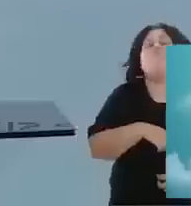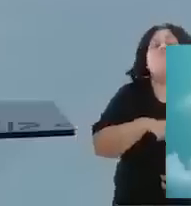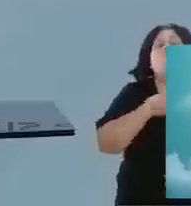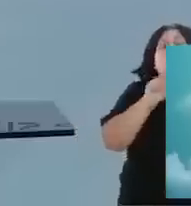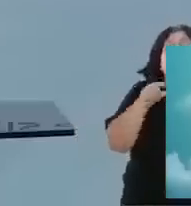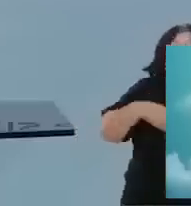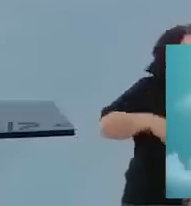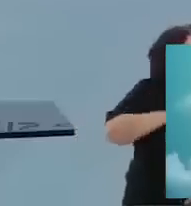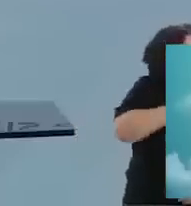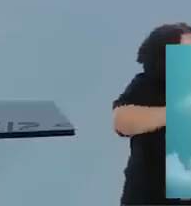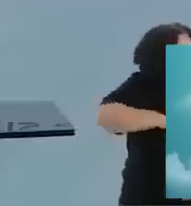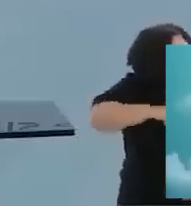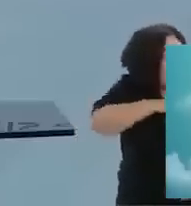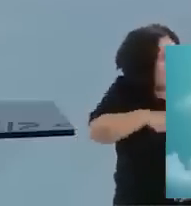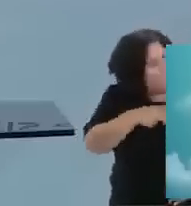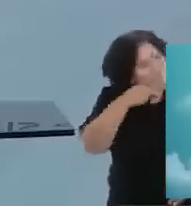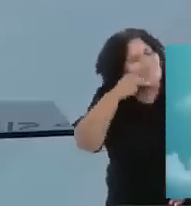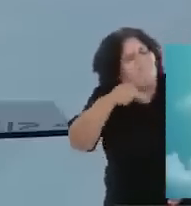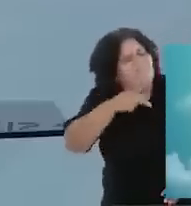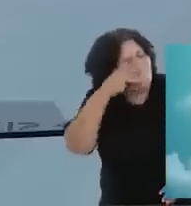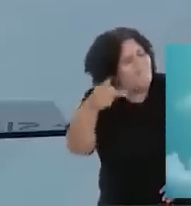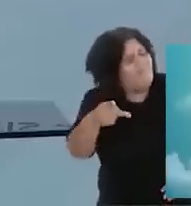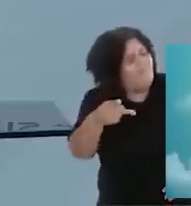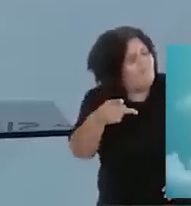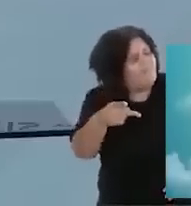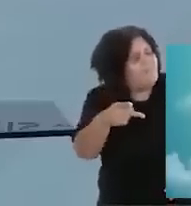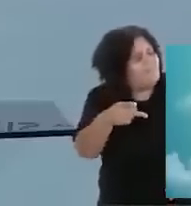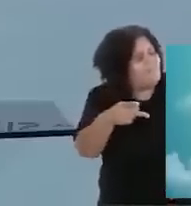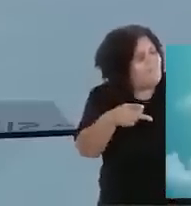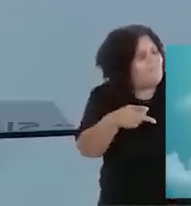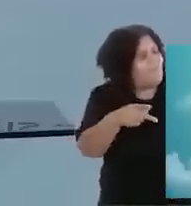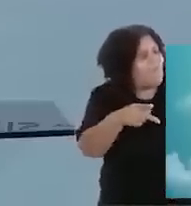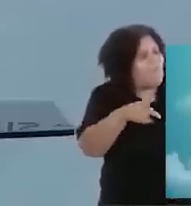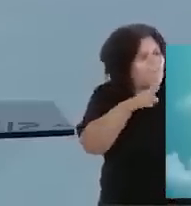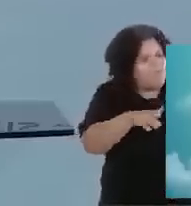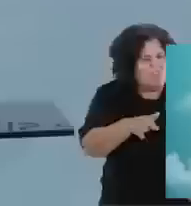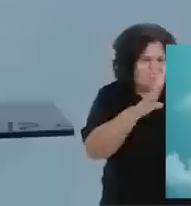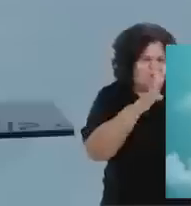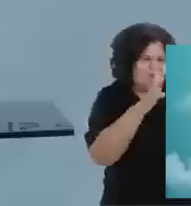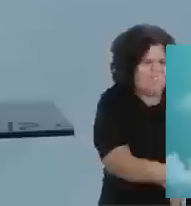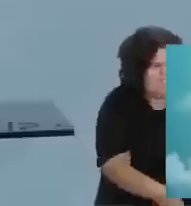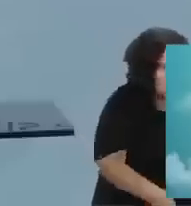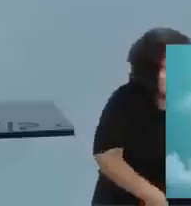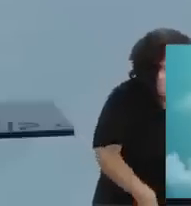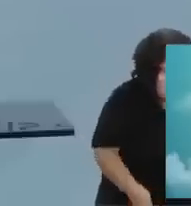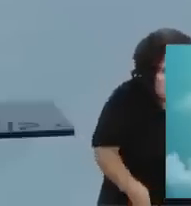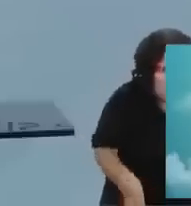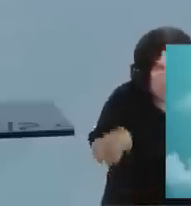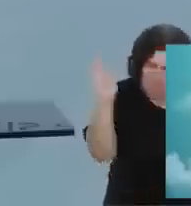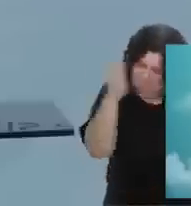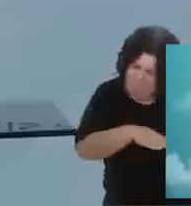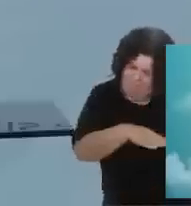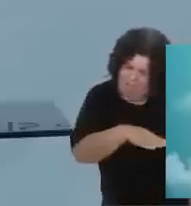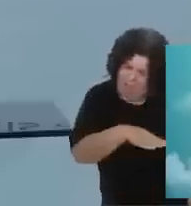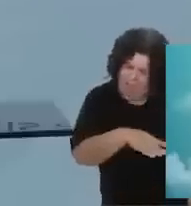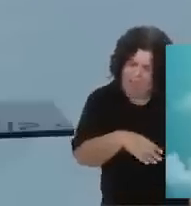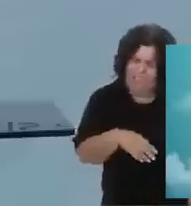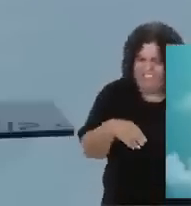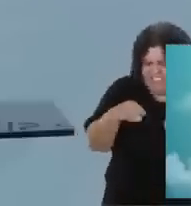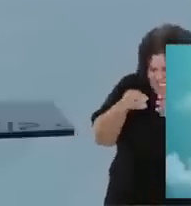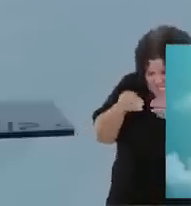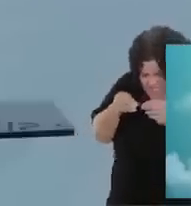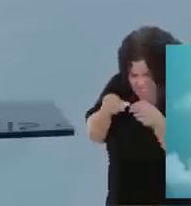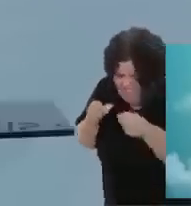O que Paulo quer aqui combater são as chamadas acusações maldosas,